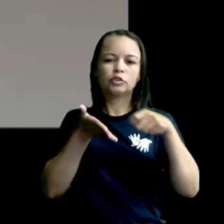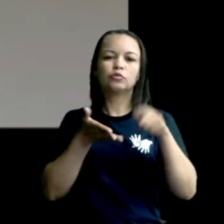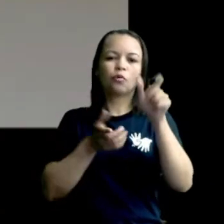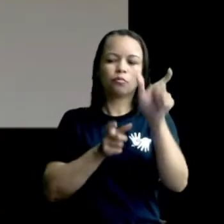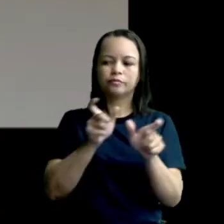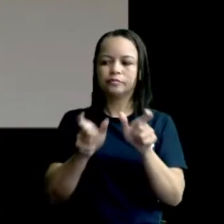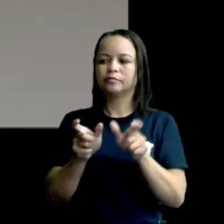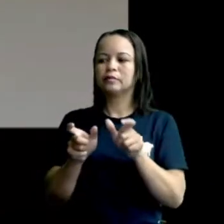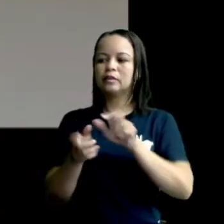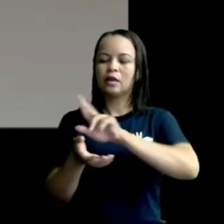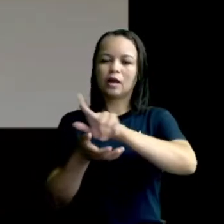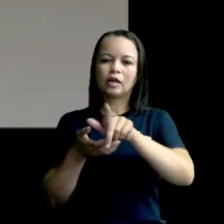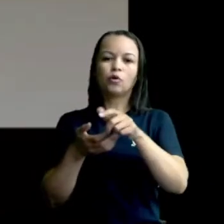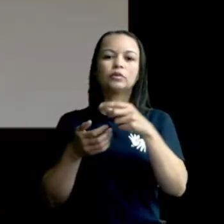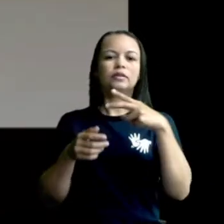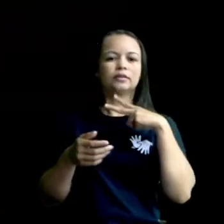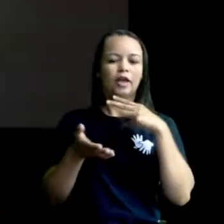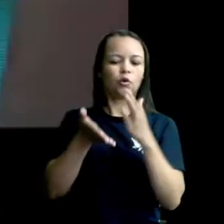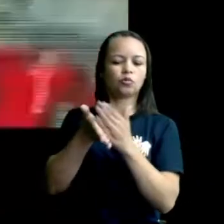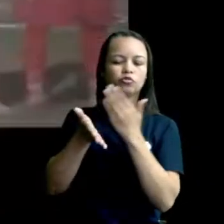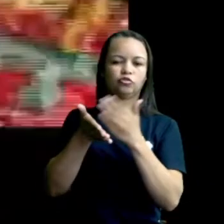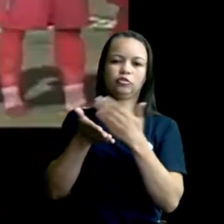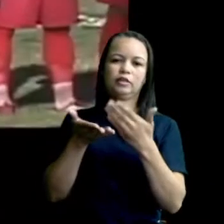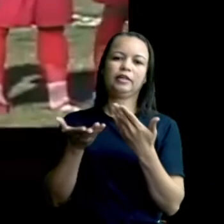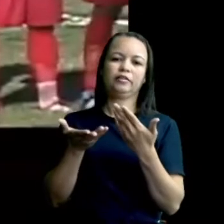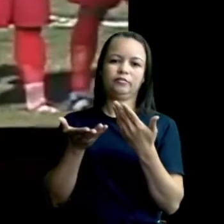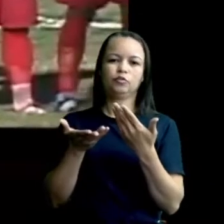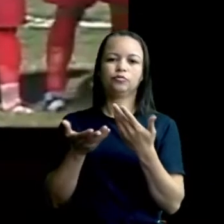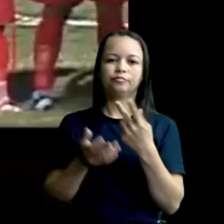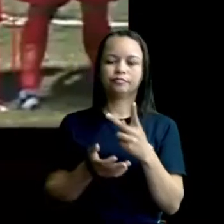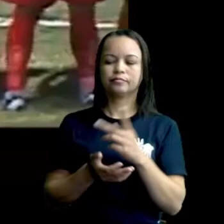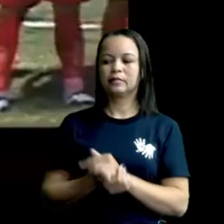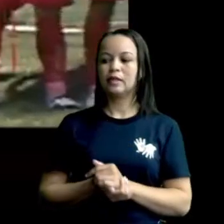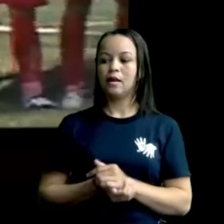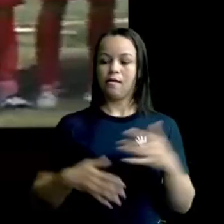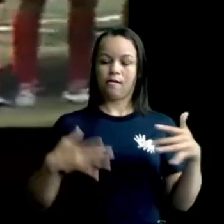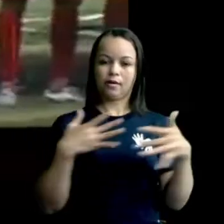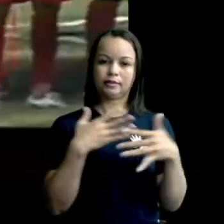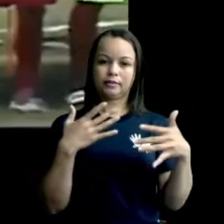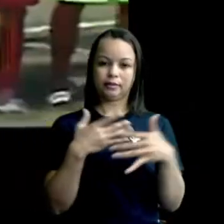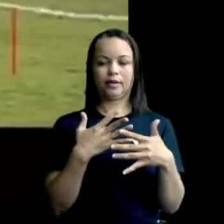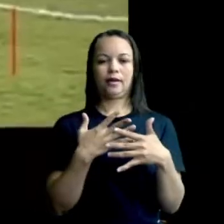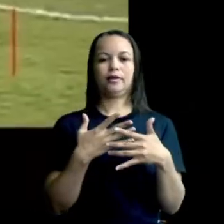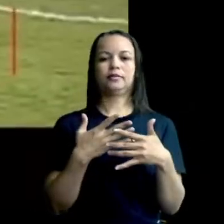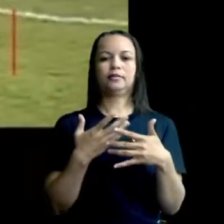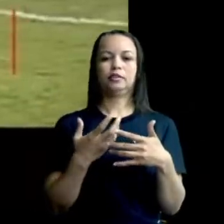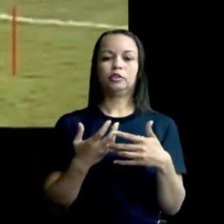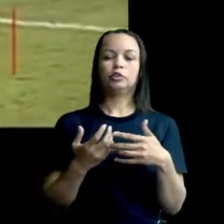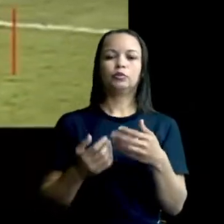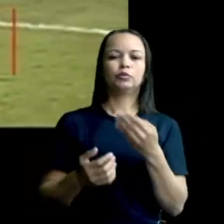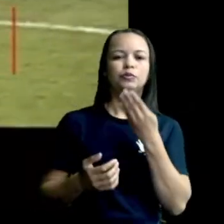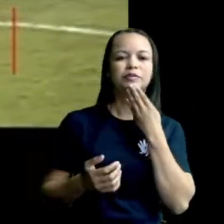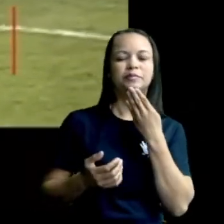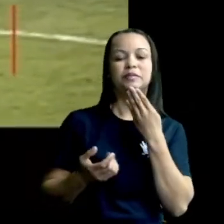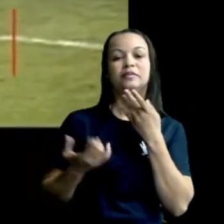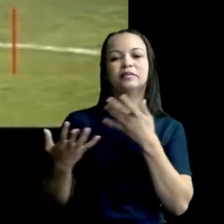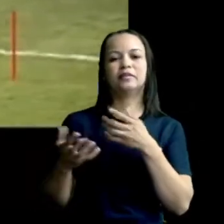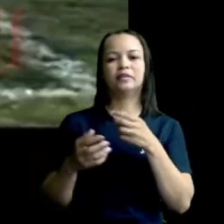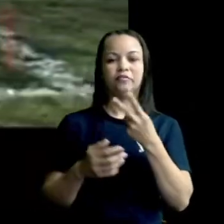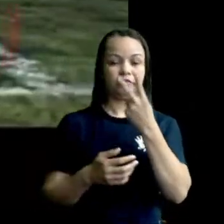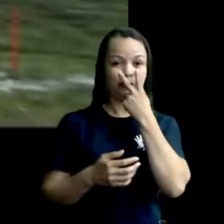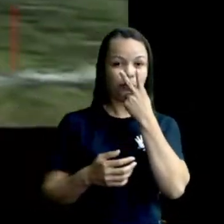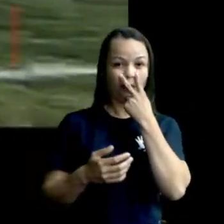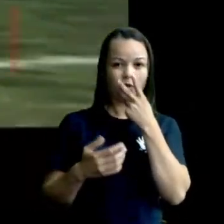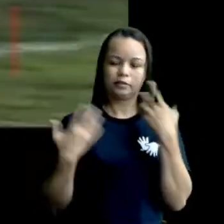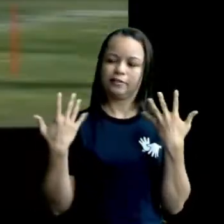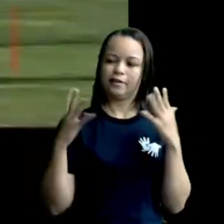A Valovara, Lisbela e o Prisioneiro. É a cidade do time do Vitória, que tantas alegrias já